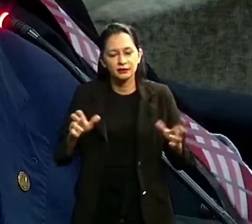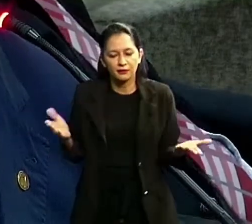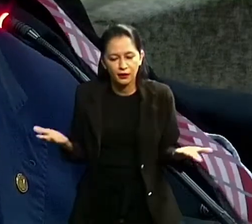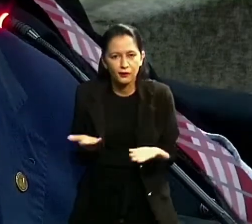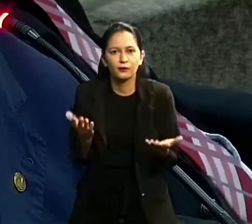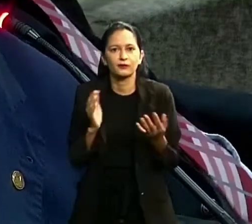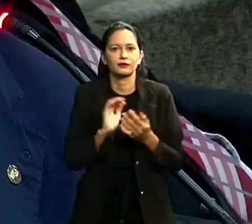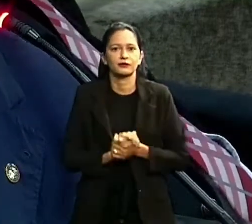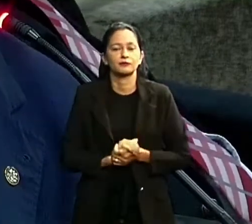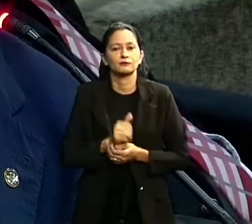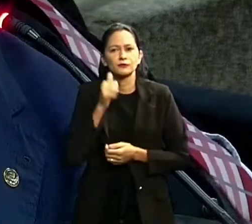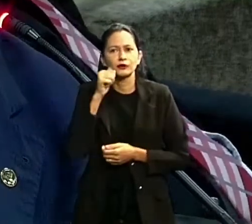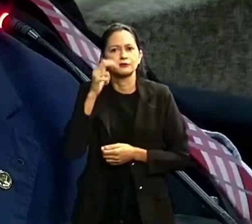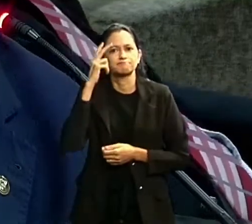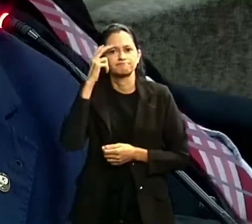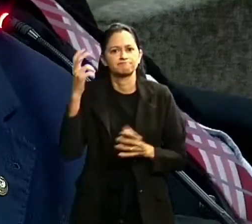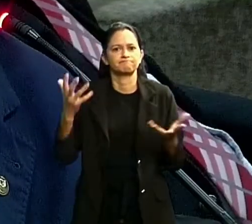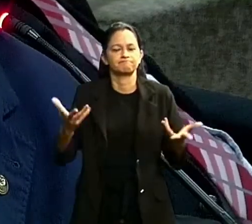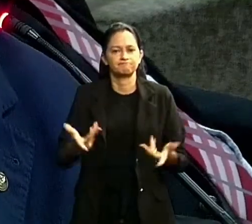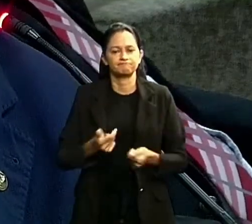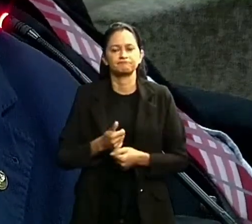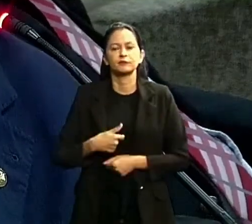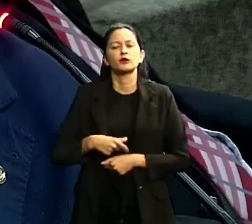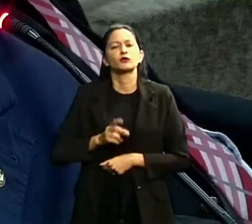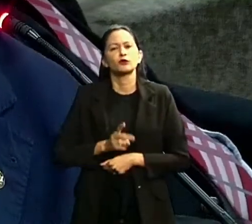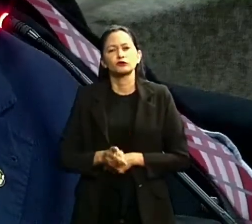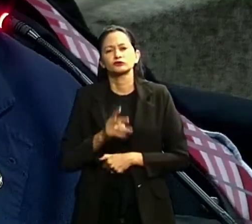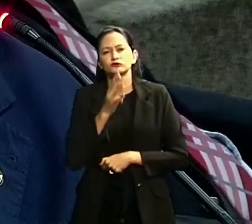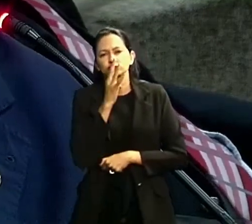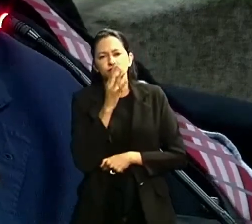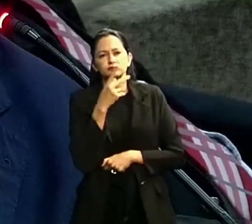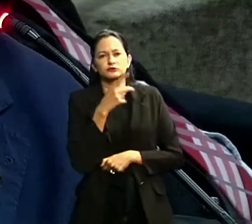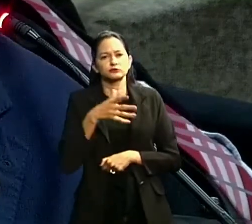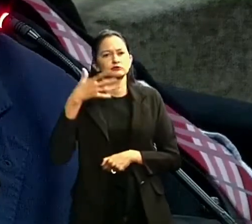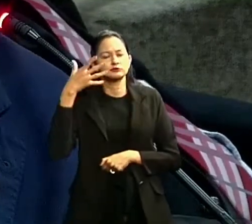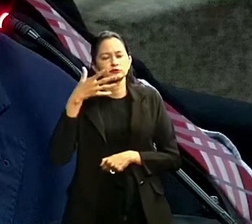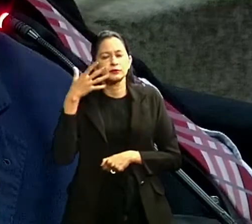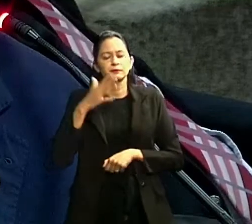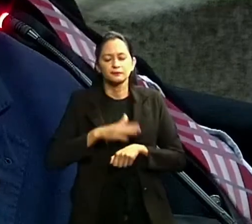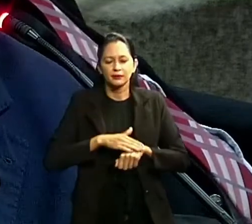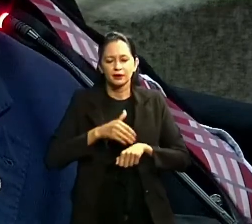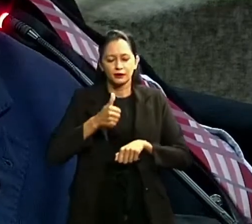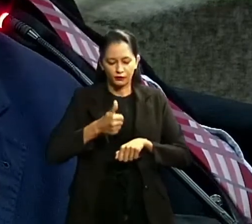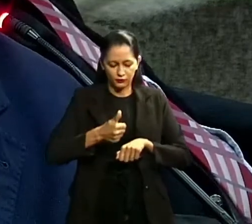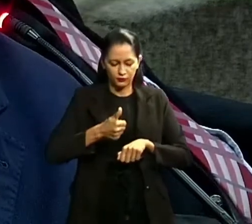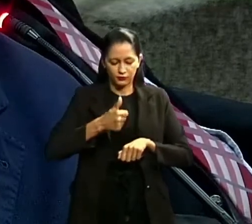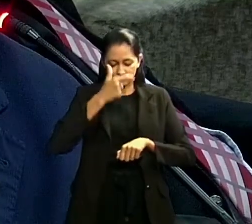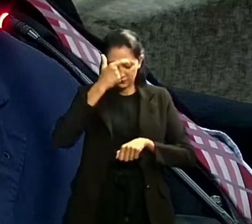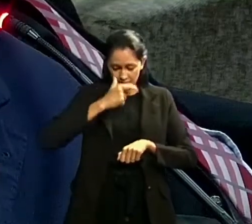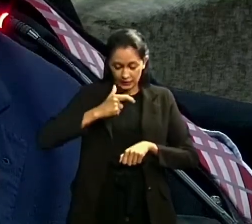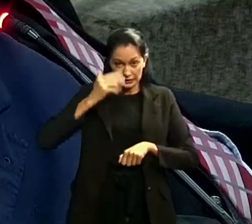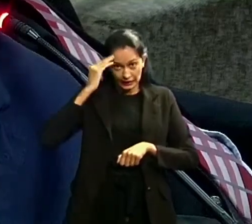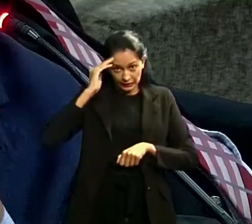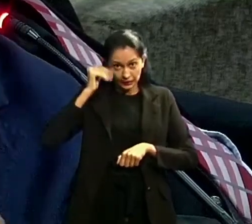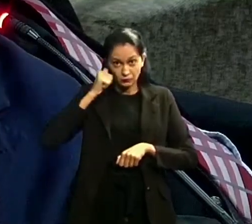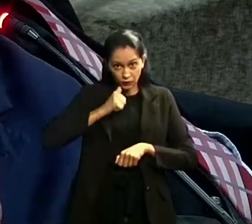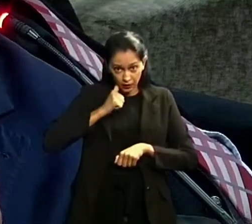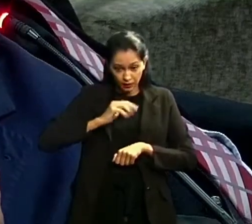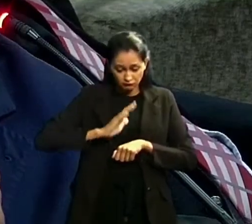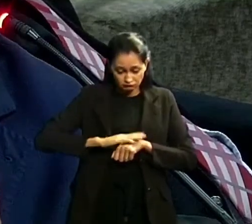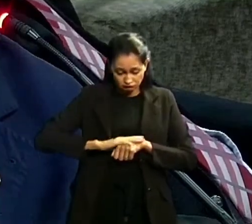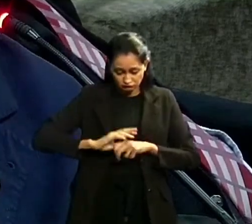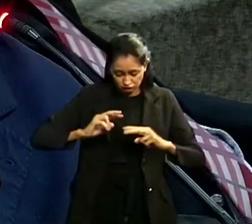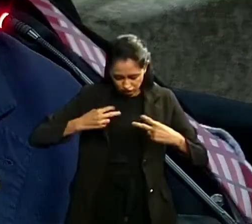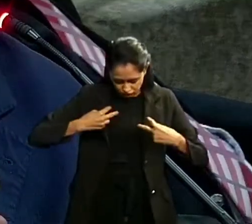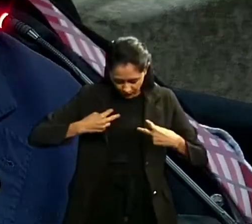Então eu vou continuar lhe ouvindo, porque quem fala melhor de mulher é mulher. É. Cabe a nós só ter uma